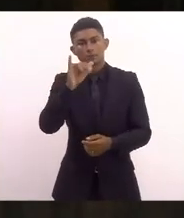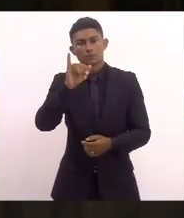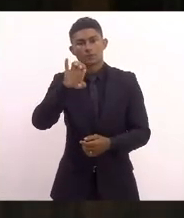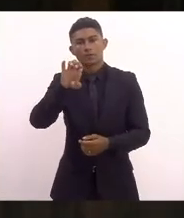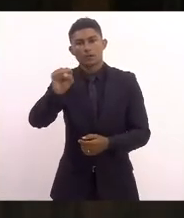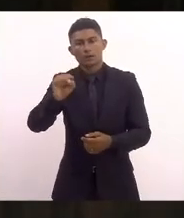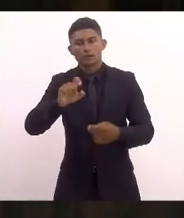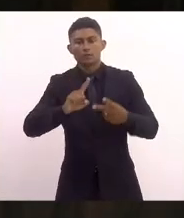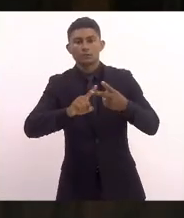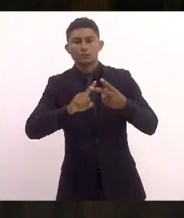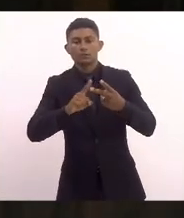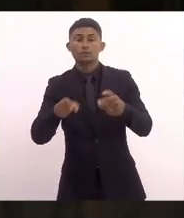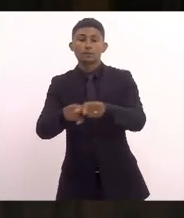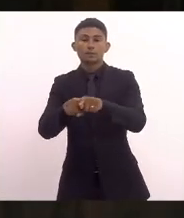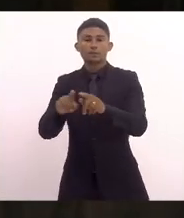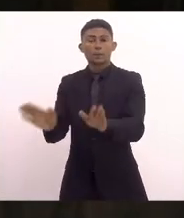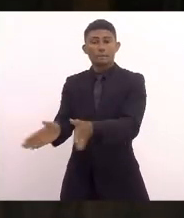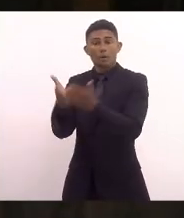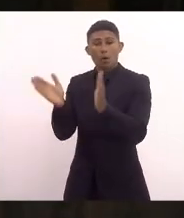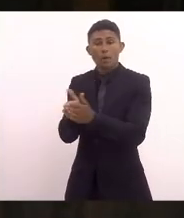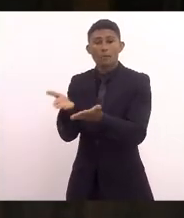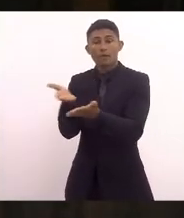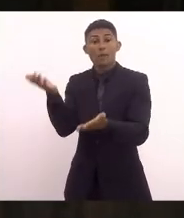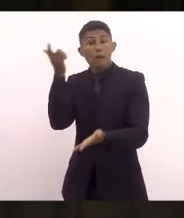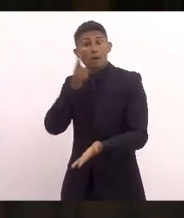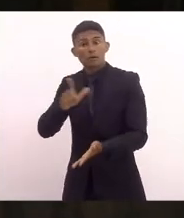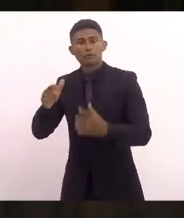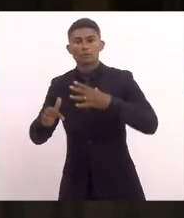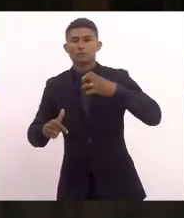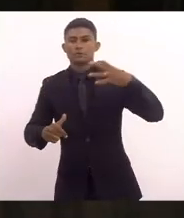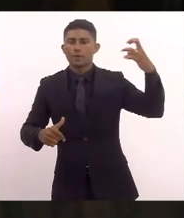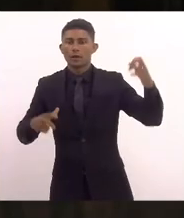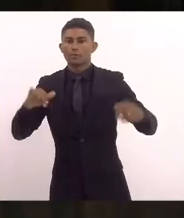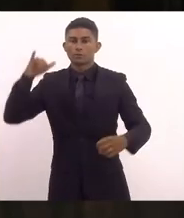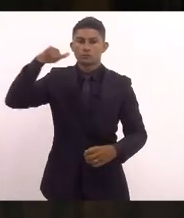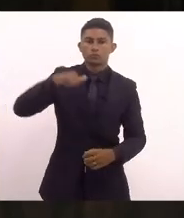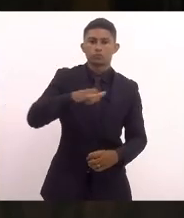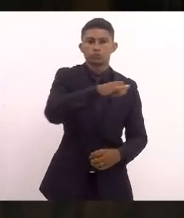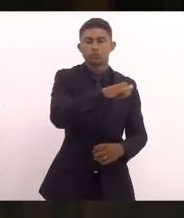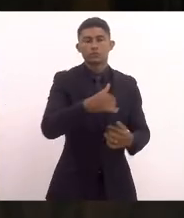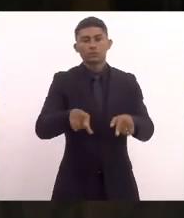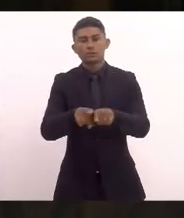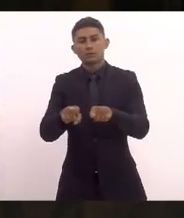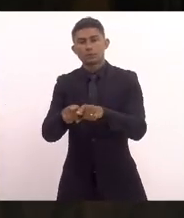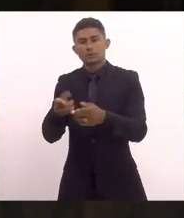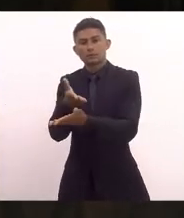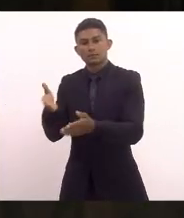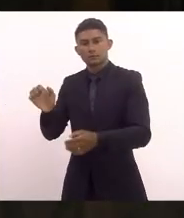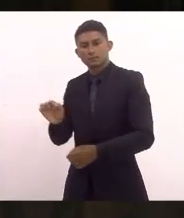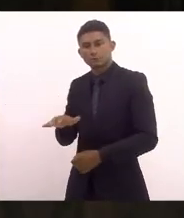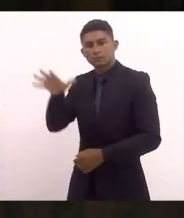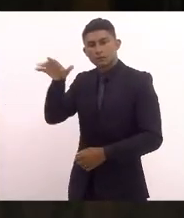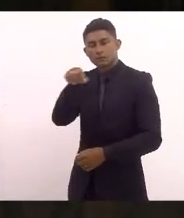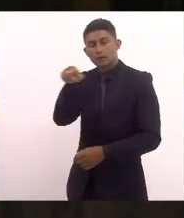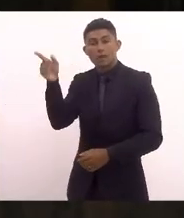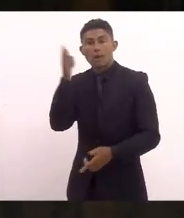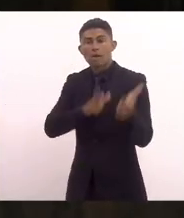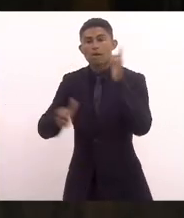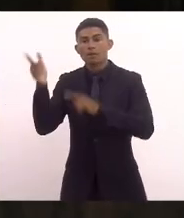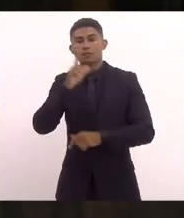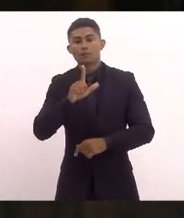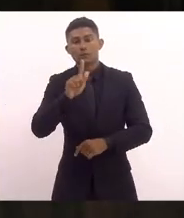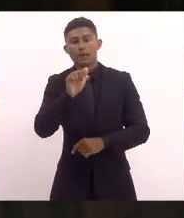teve o pobre andando de avião, a gente teve a periferia podendo comprar o gás, podendo comprar a carne.